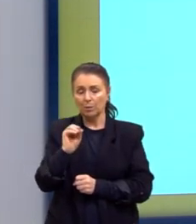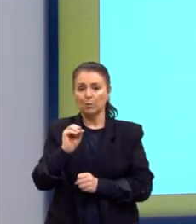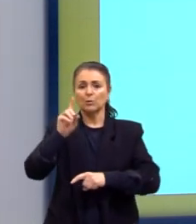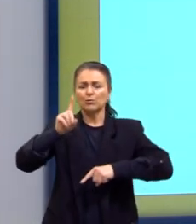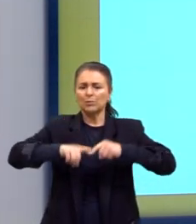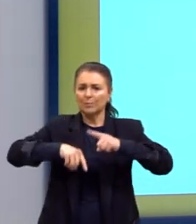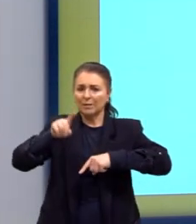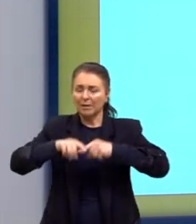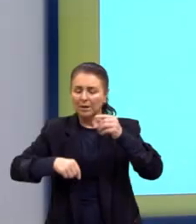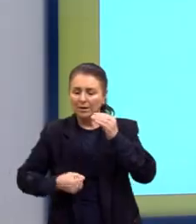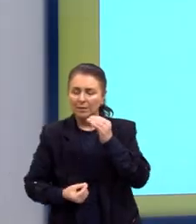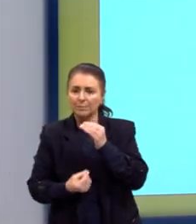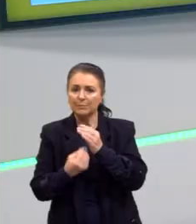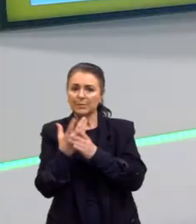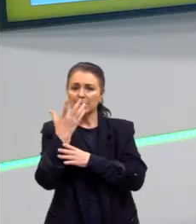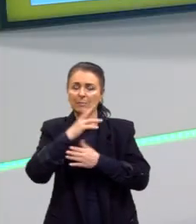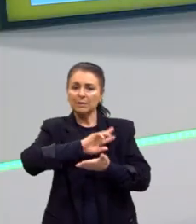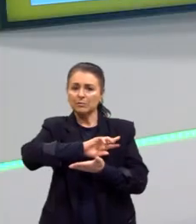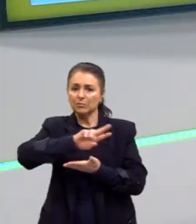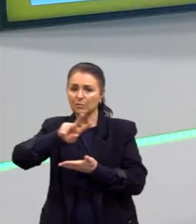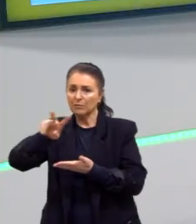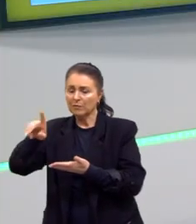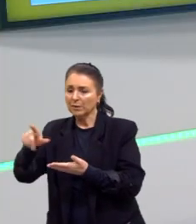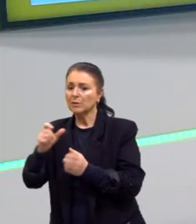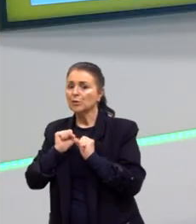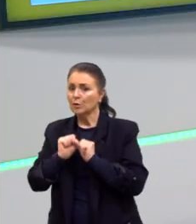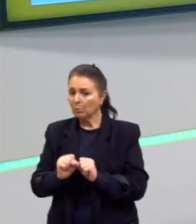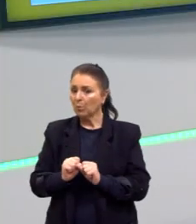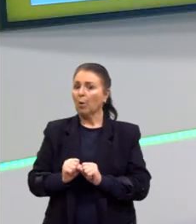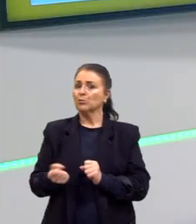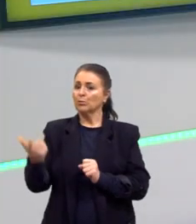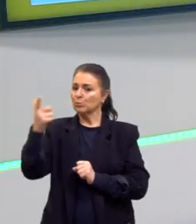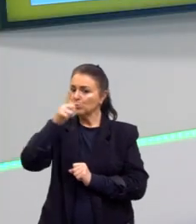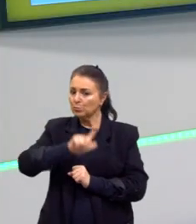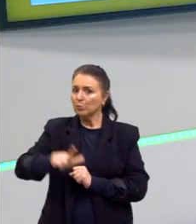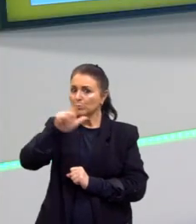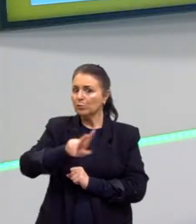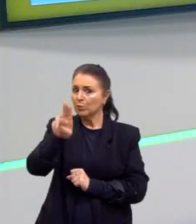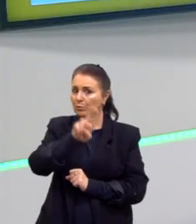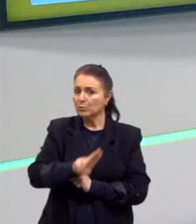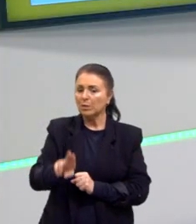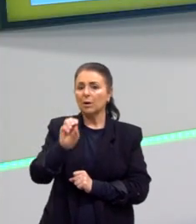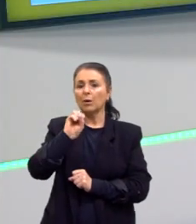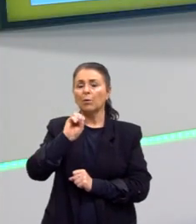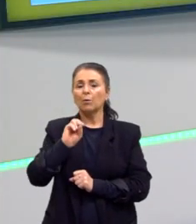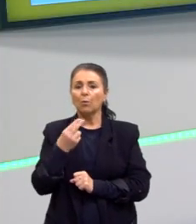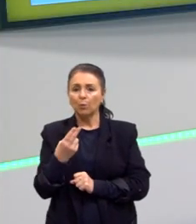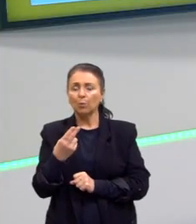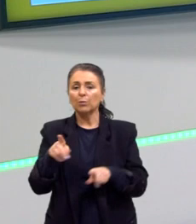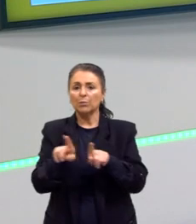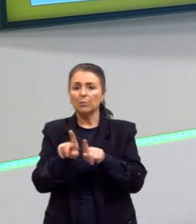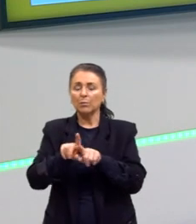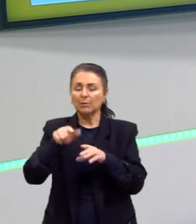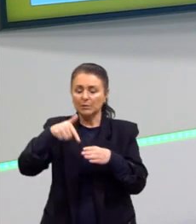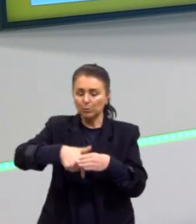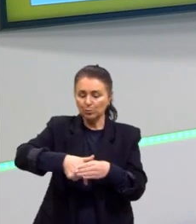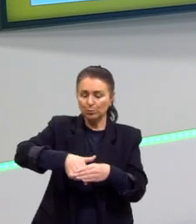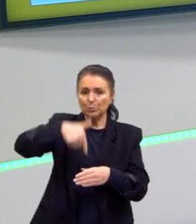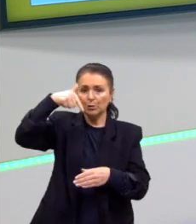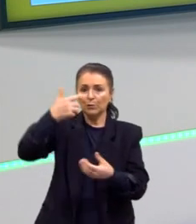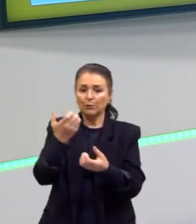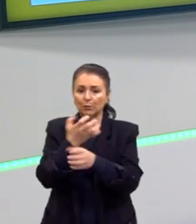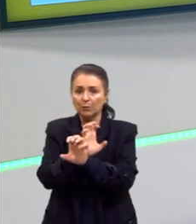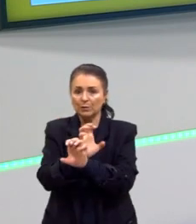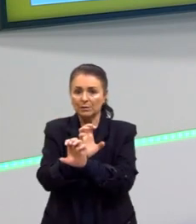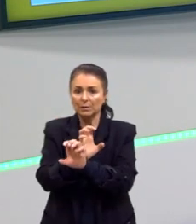né que pode ser sim de fontes renováveis ou não e aí a gente pode trazer as fontes fósseis e tudo mais que a gente sabe